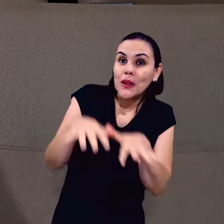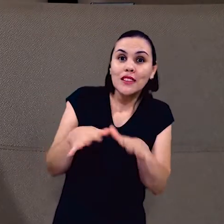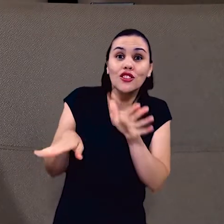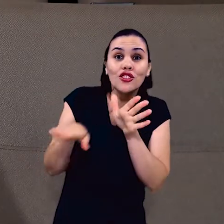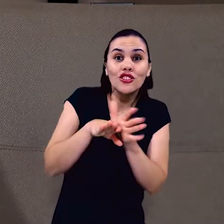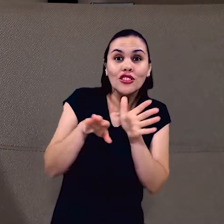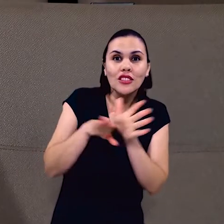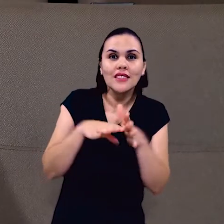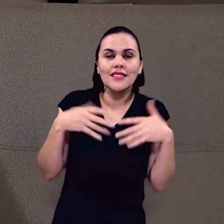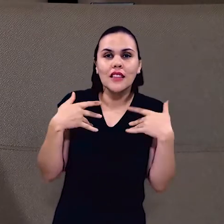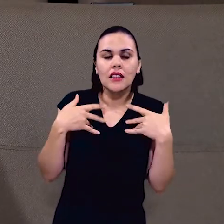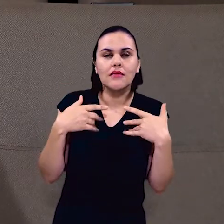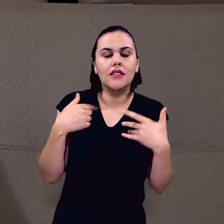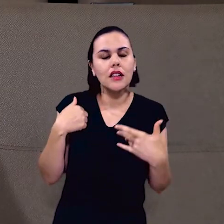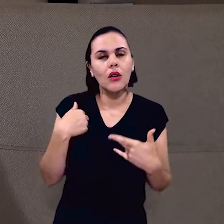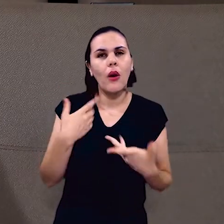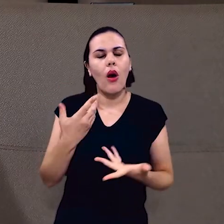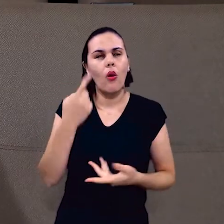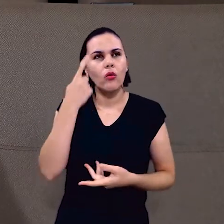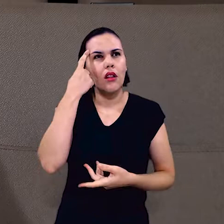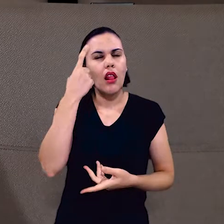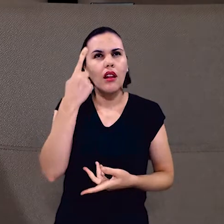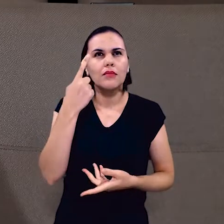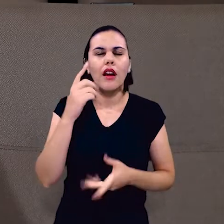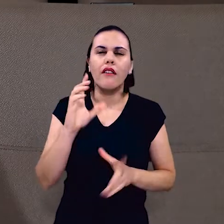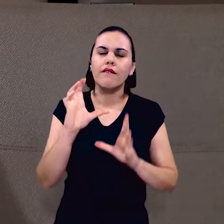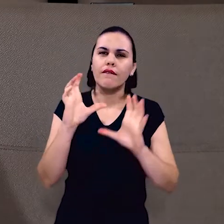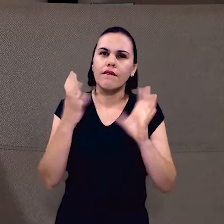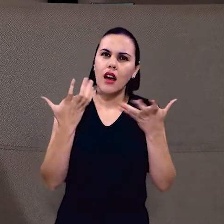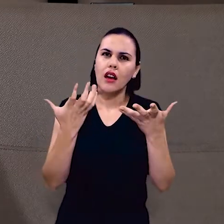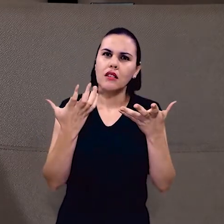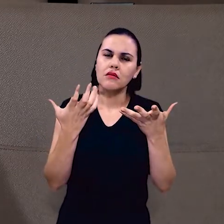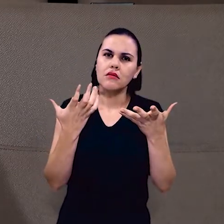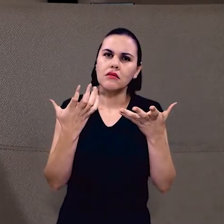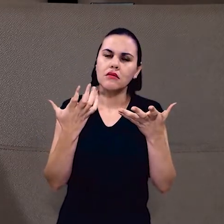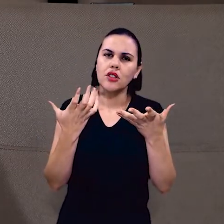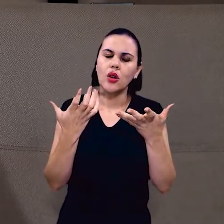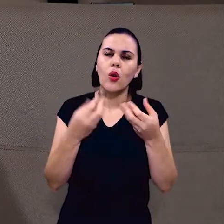está chegando. Então assim, acho que para mim, da festa do Divino,